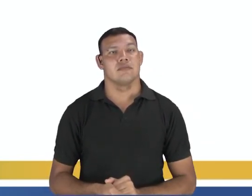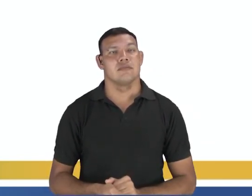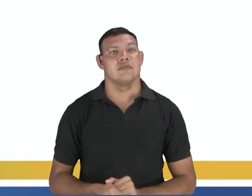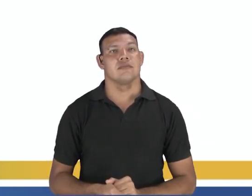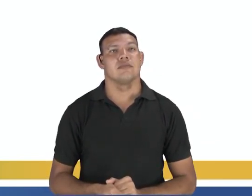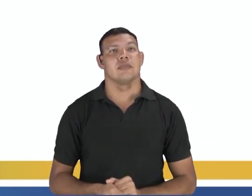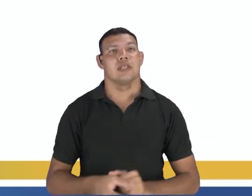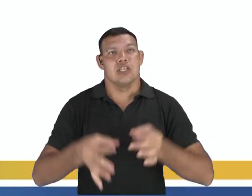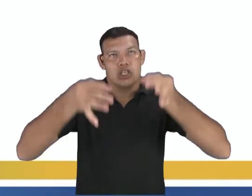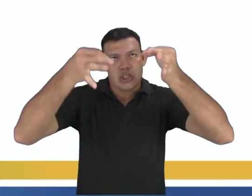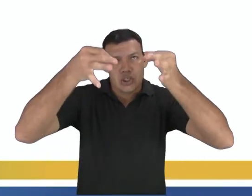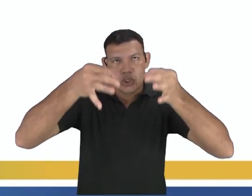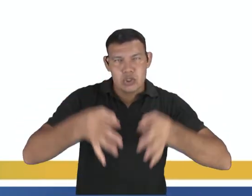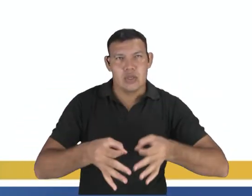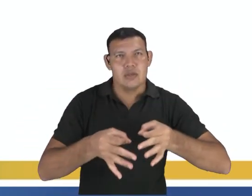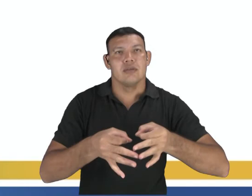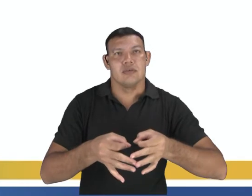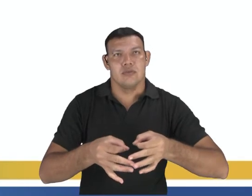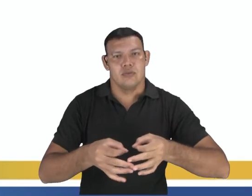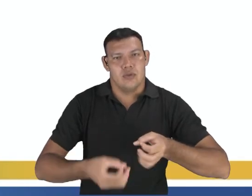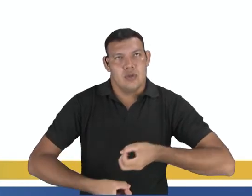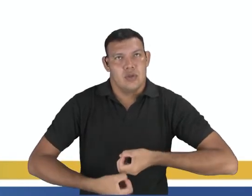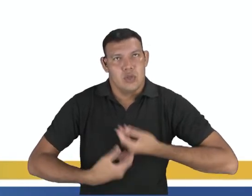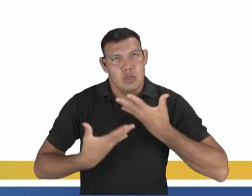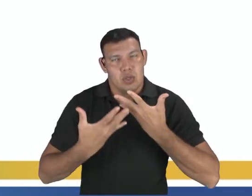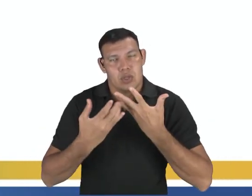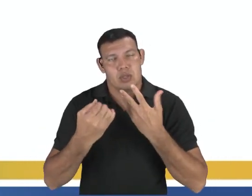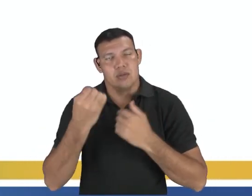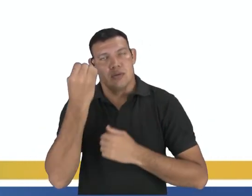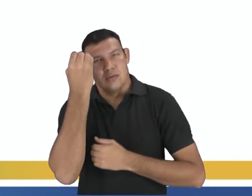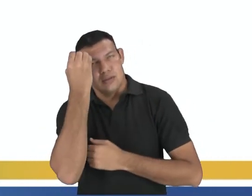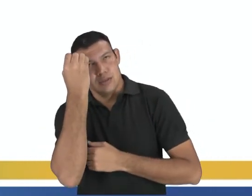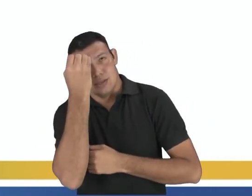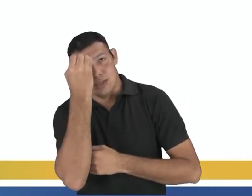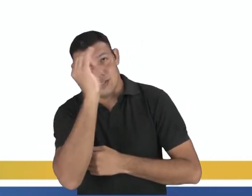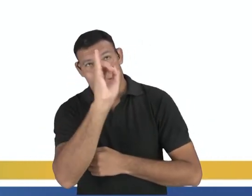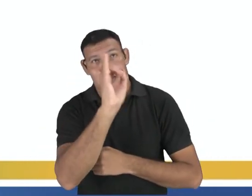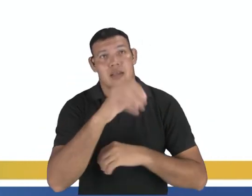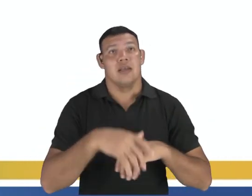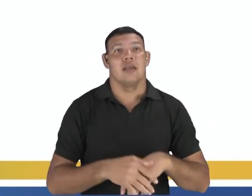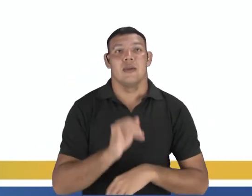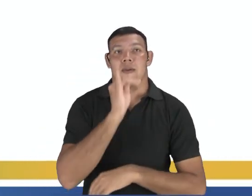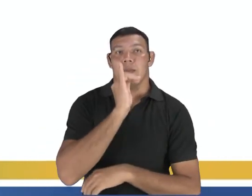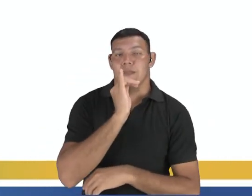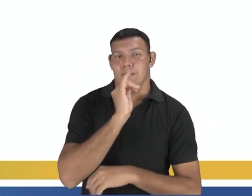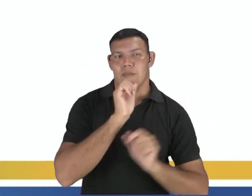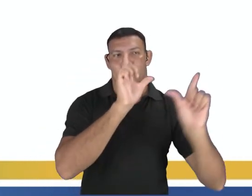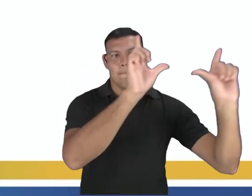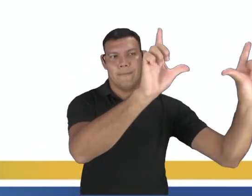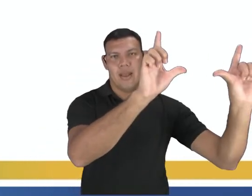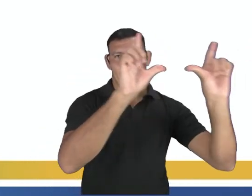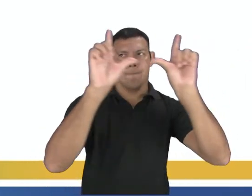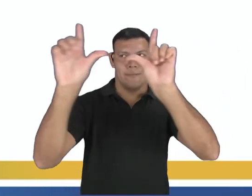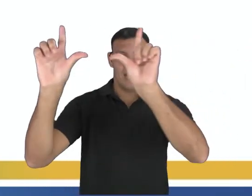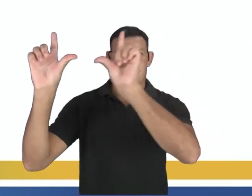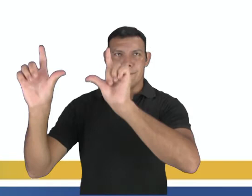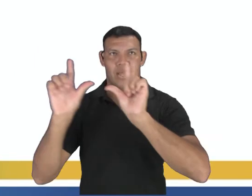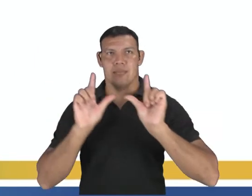configurando-se como uma forma mais precisa de expressarmos nossas ideias, como por exemplo, quando nós temos as plaquinhas,